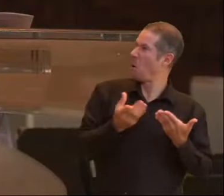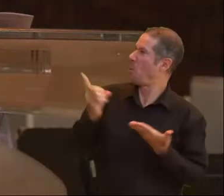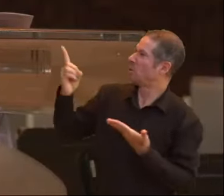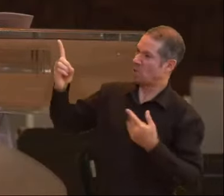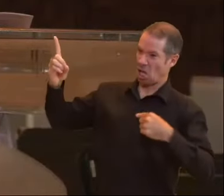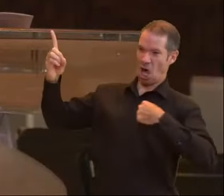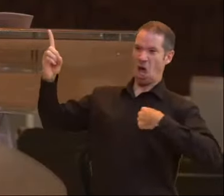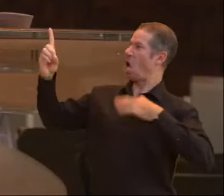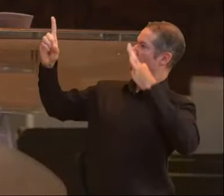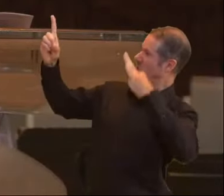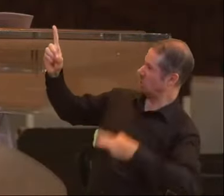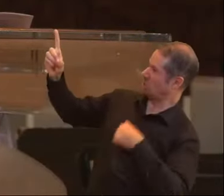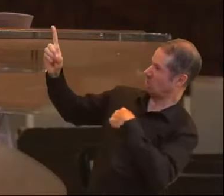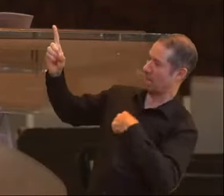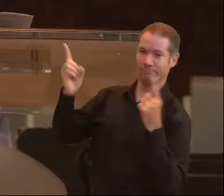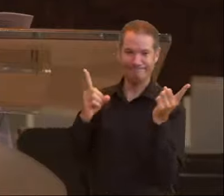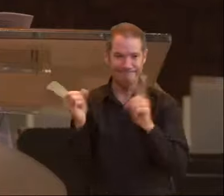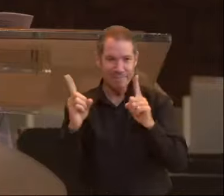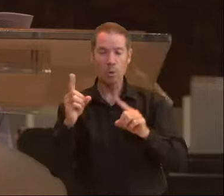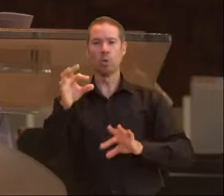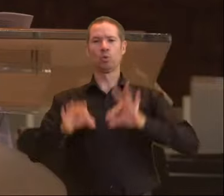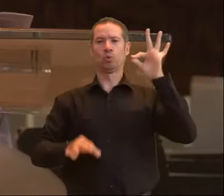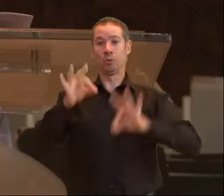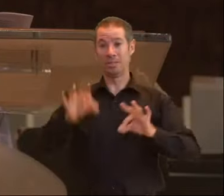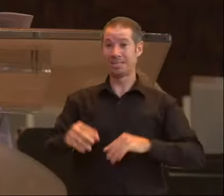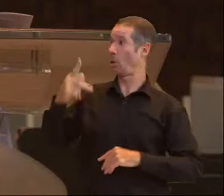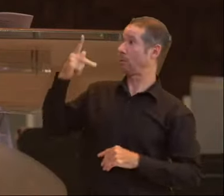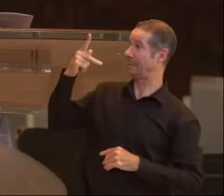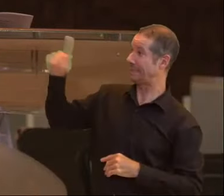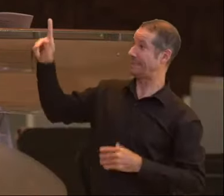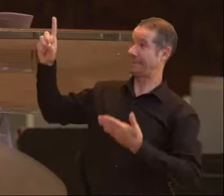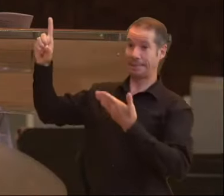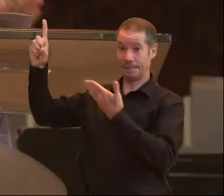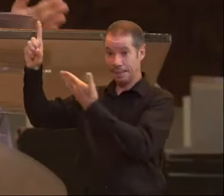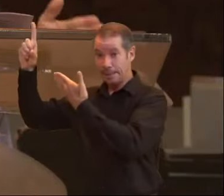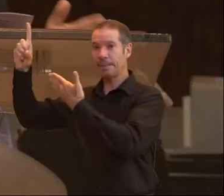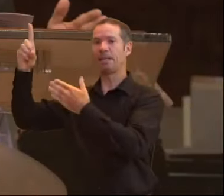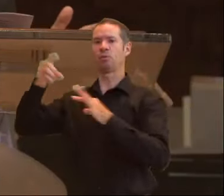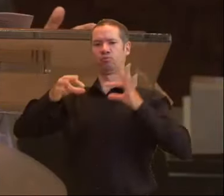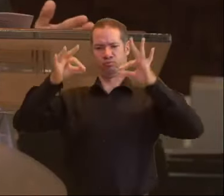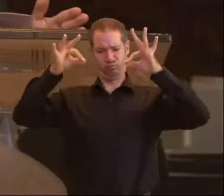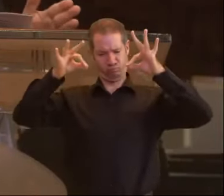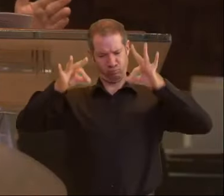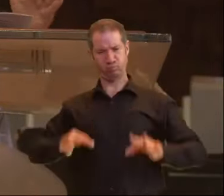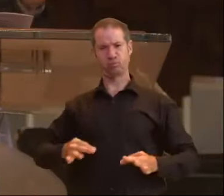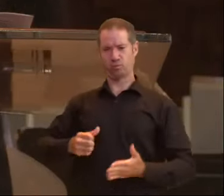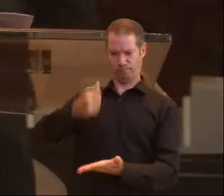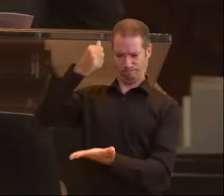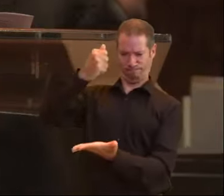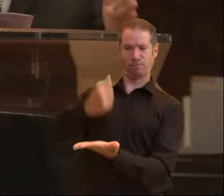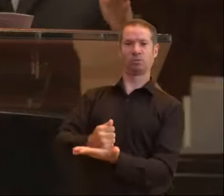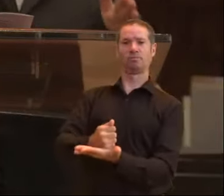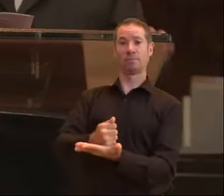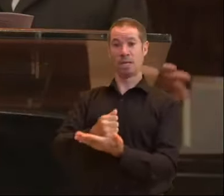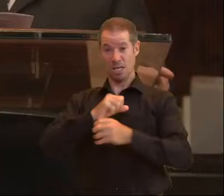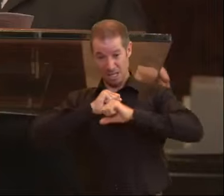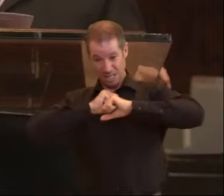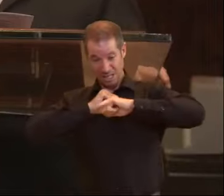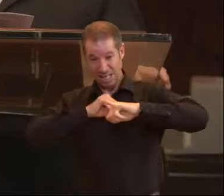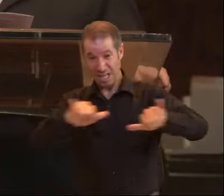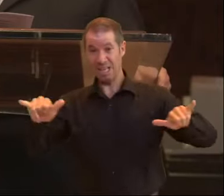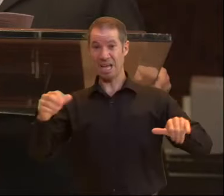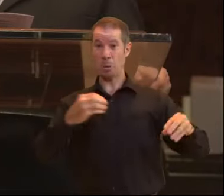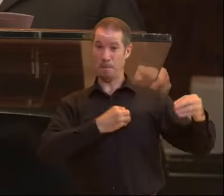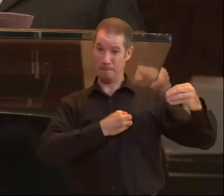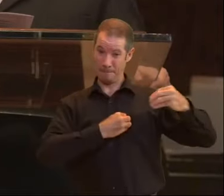A justificação é um ato judicial de Deus, em que Ele, como justo juiz, declara o